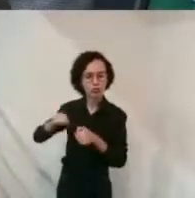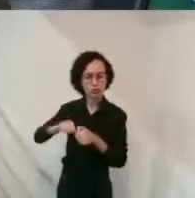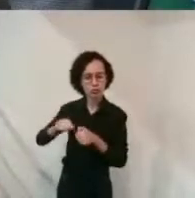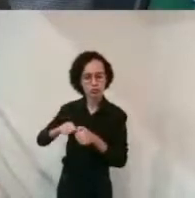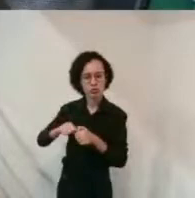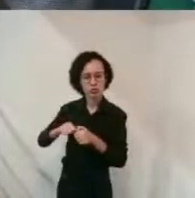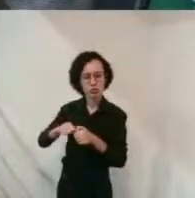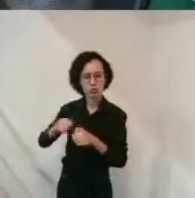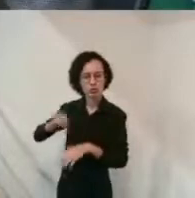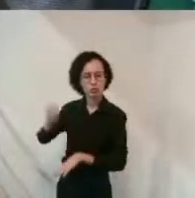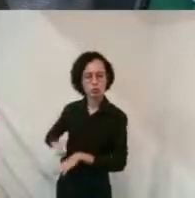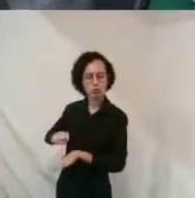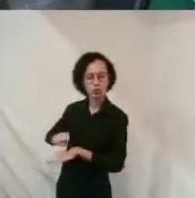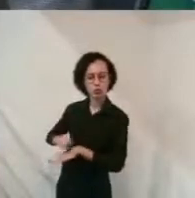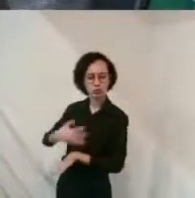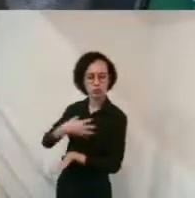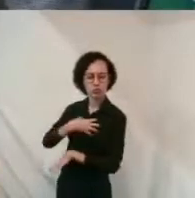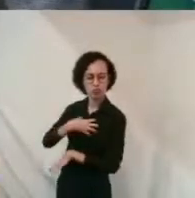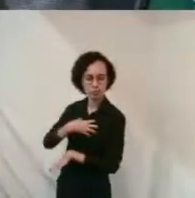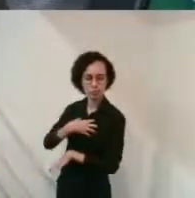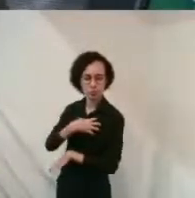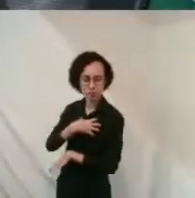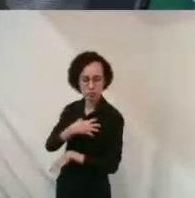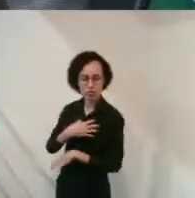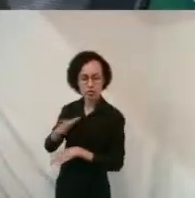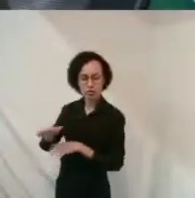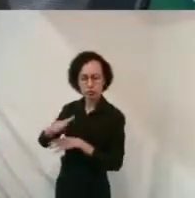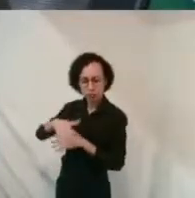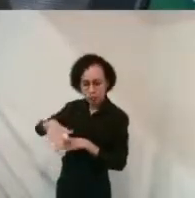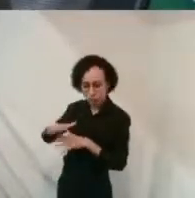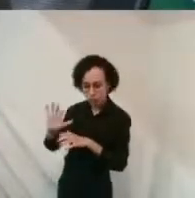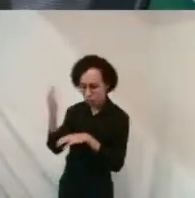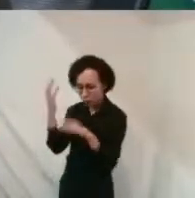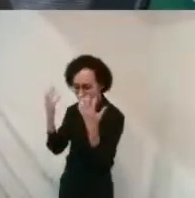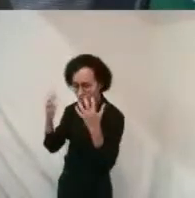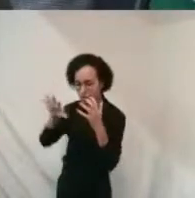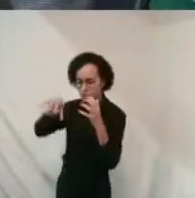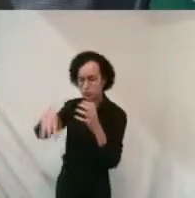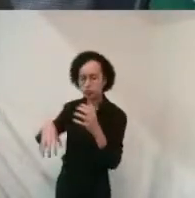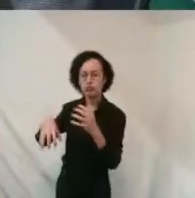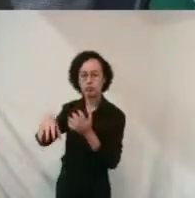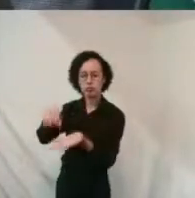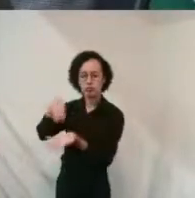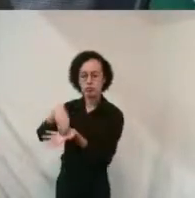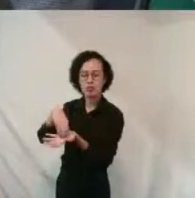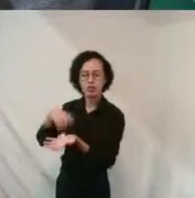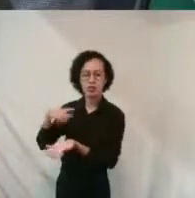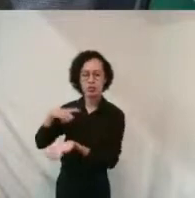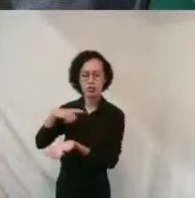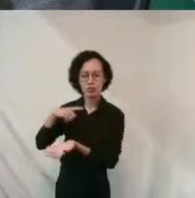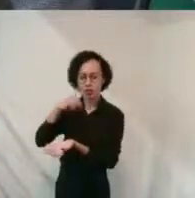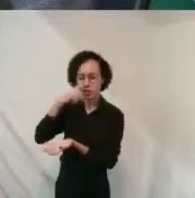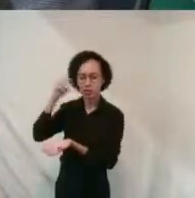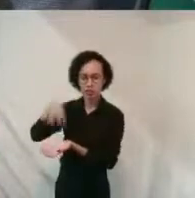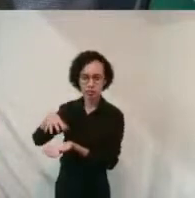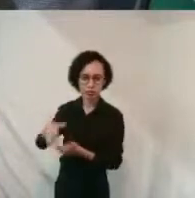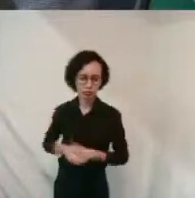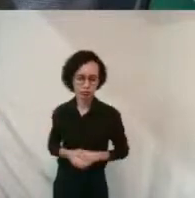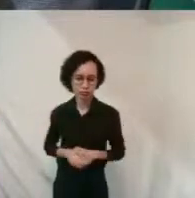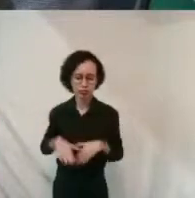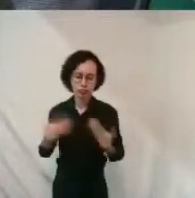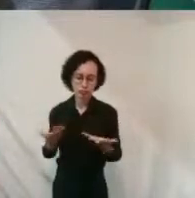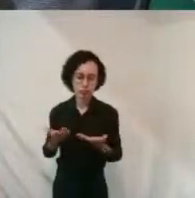Bahia, né? E no meio daquela Mata Atlântica, no meio daqueles paraísos ecológicos, tem lixões. Então, eu